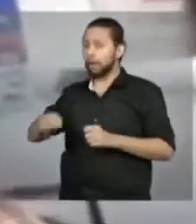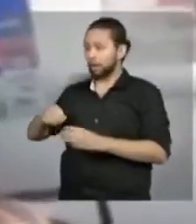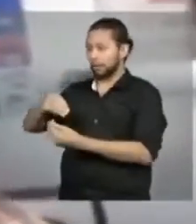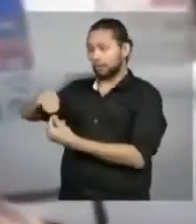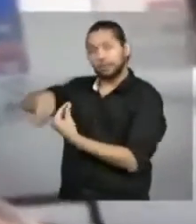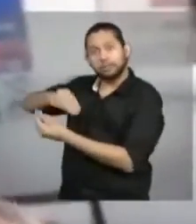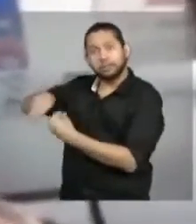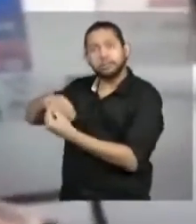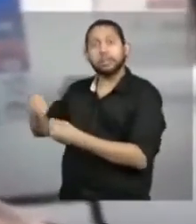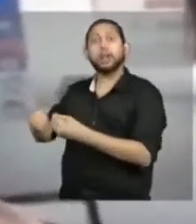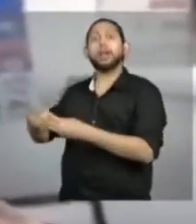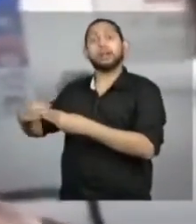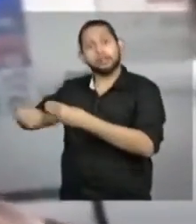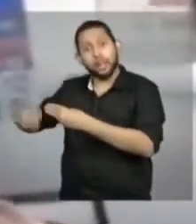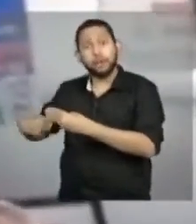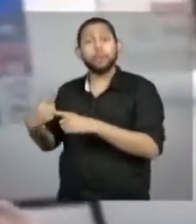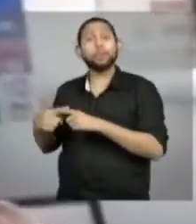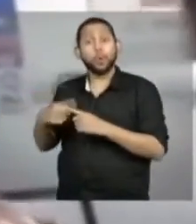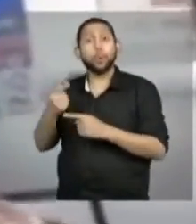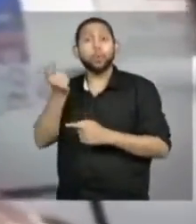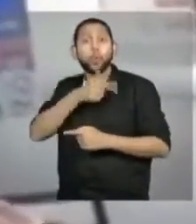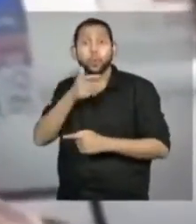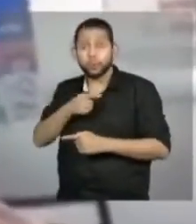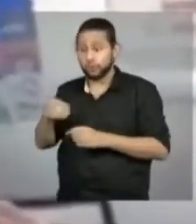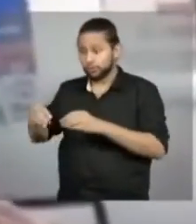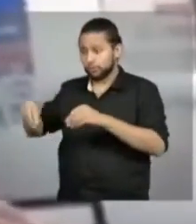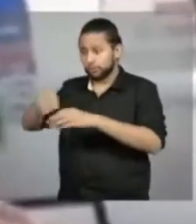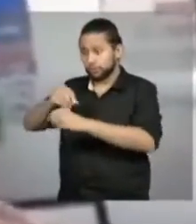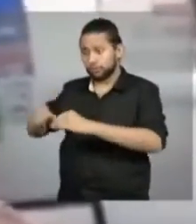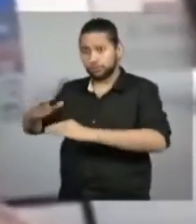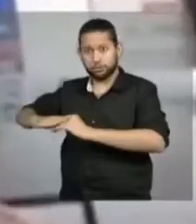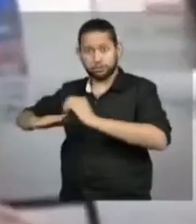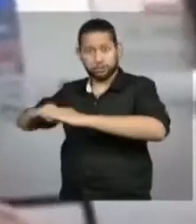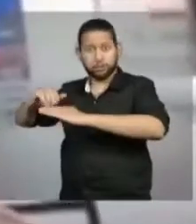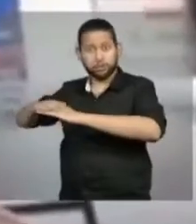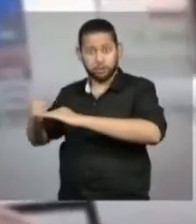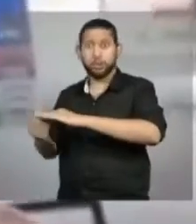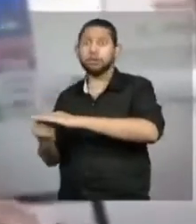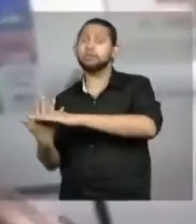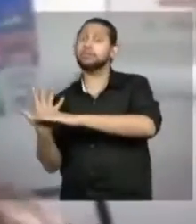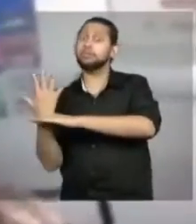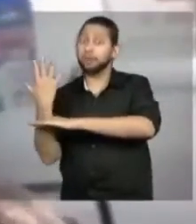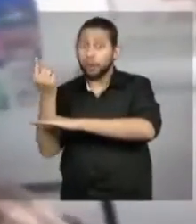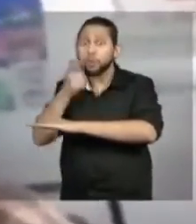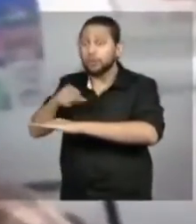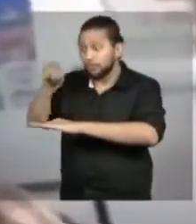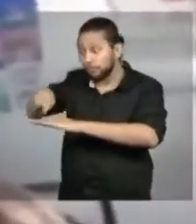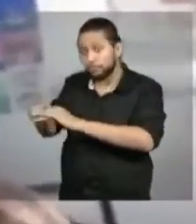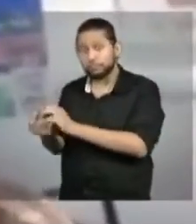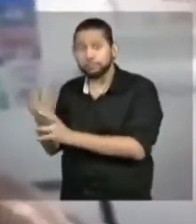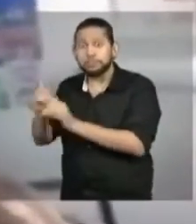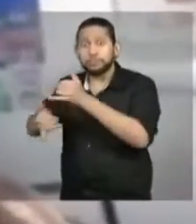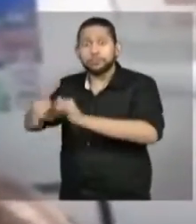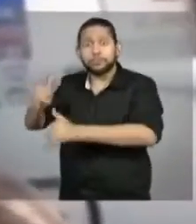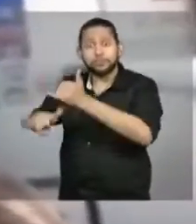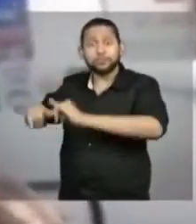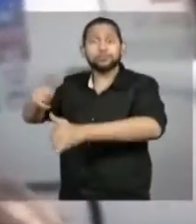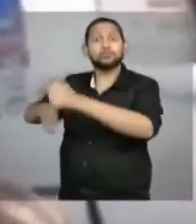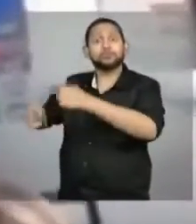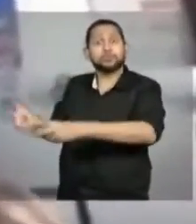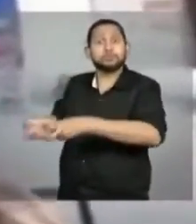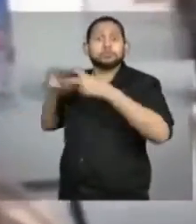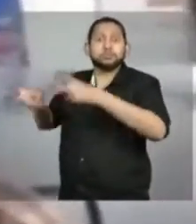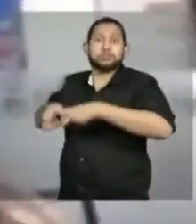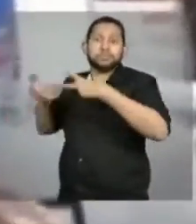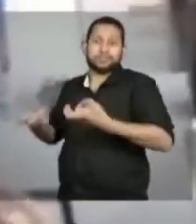é compostável, ou pode ser aproveitado de outras maneiras, como forma de geração de energia. E a gente mal e mal se acostumou às